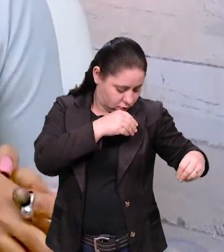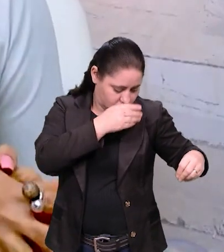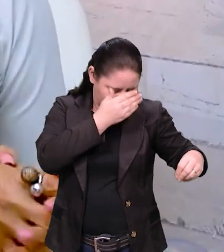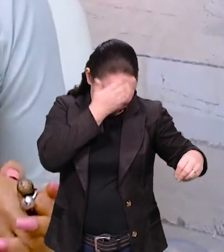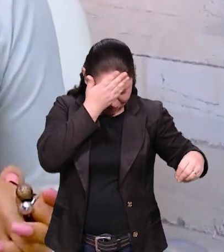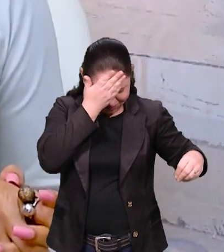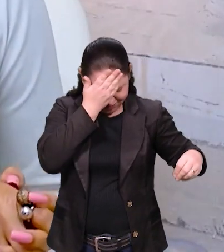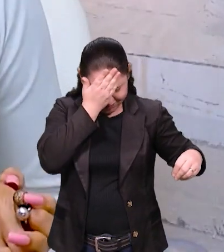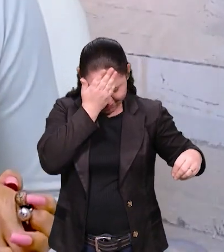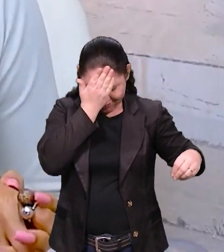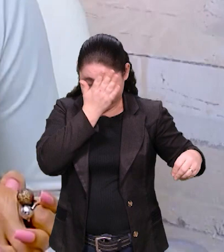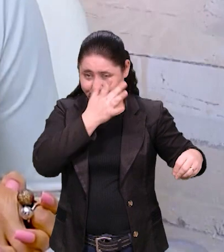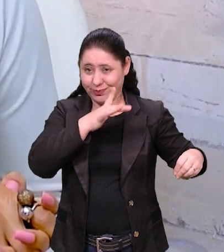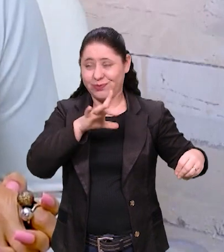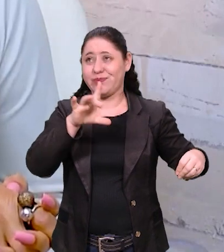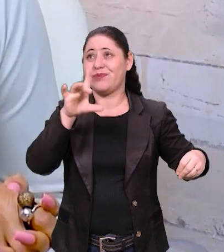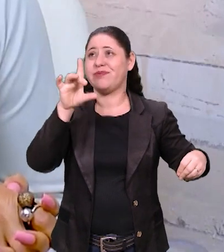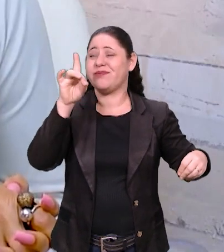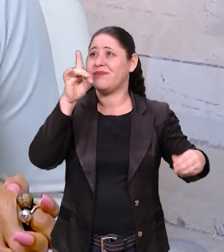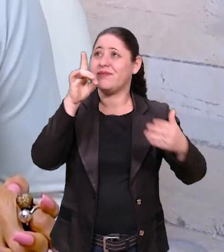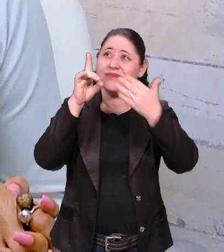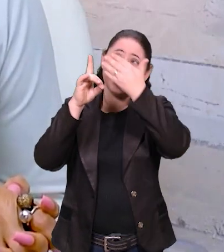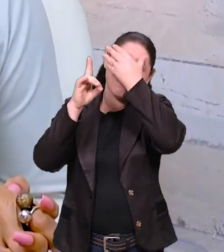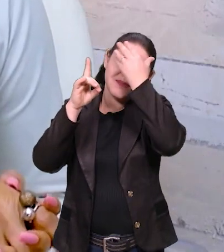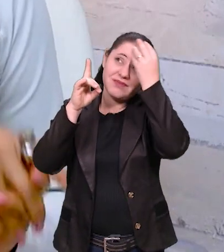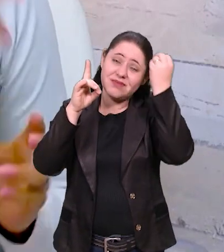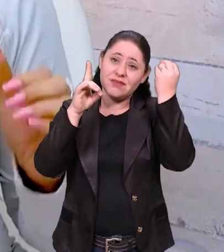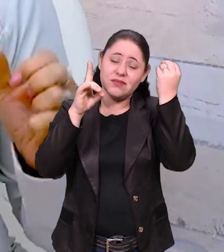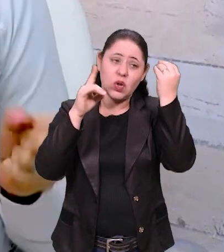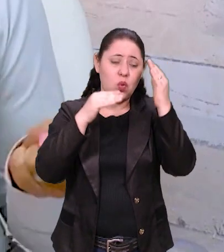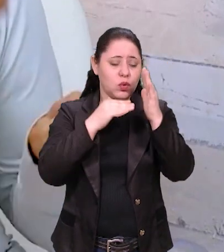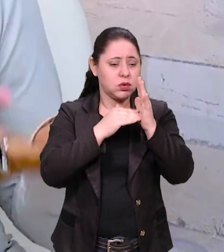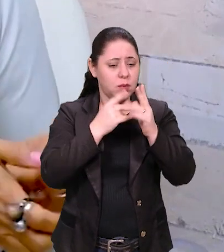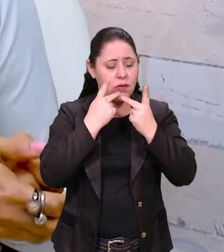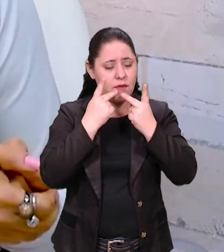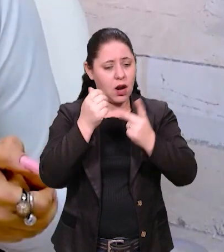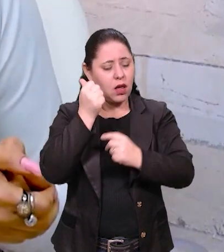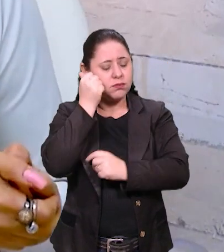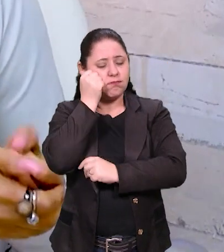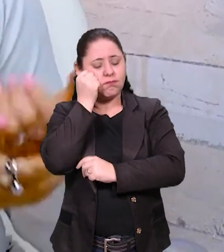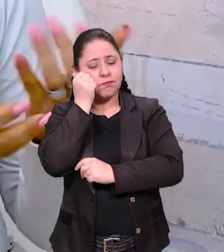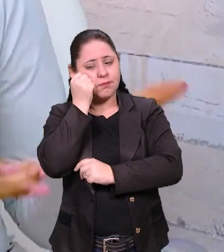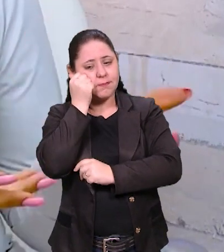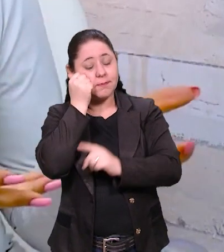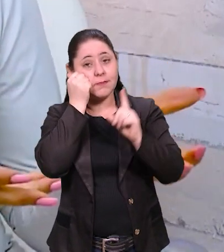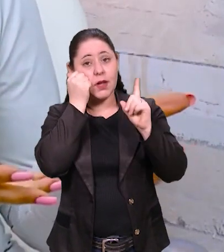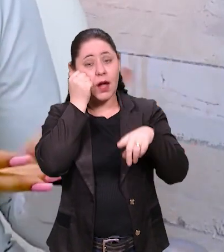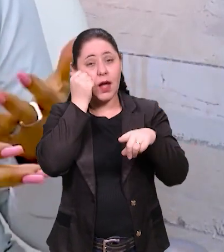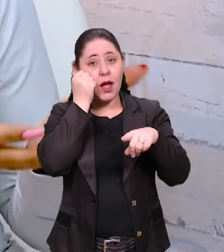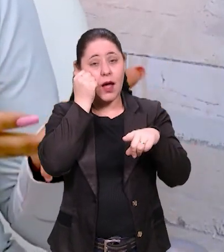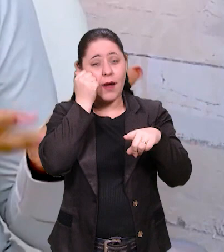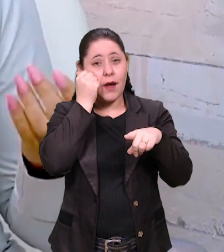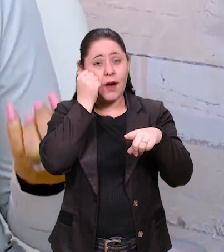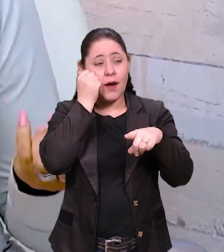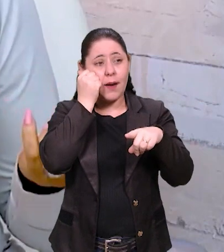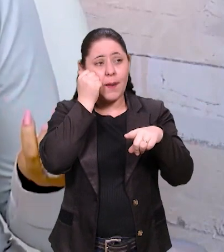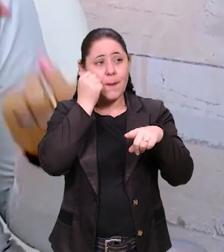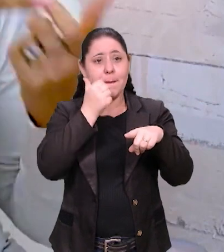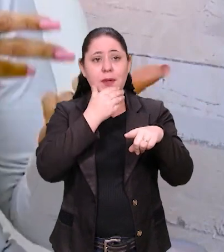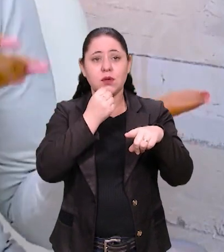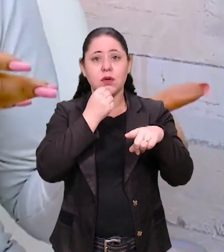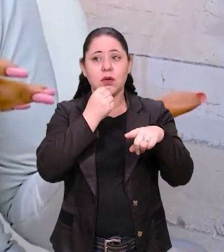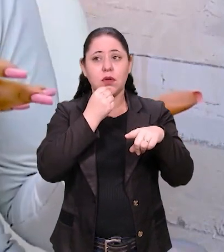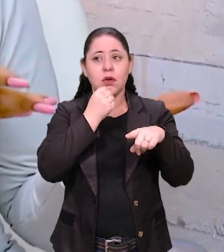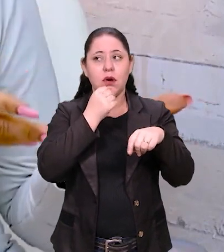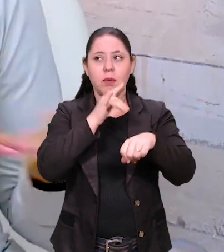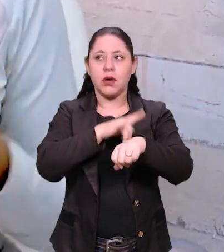que eu lembrei. Eu falei, meu Deus, eu esqueci, a última vez que eu falei foi com os meninos, né? Eu